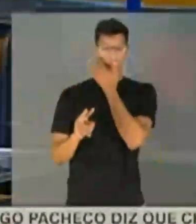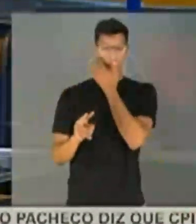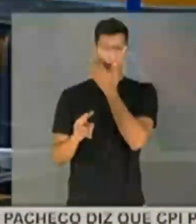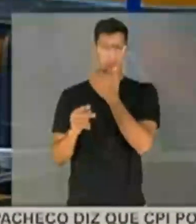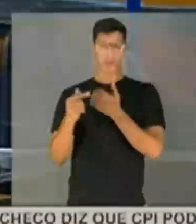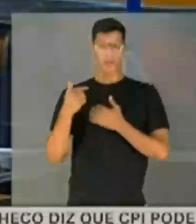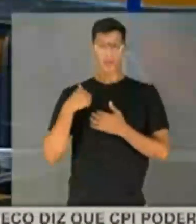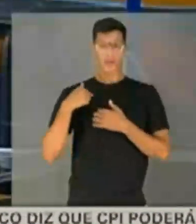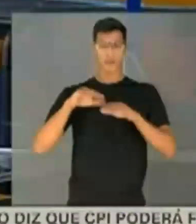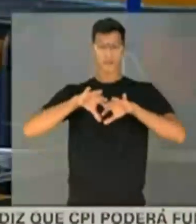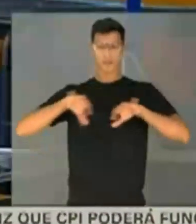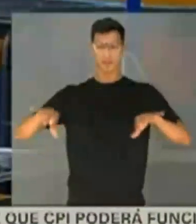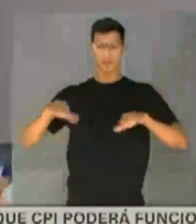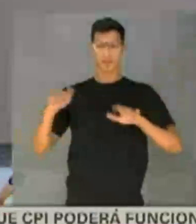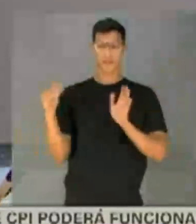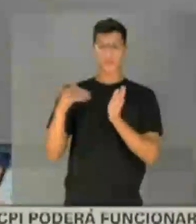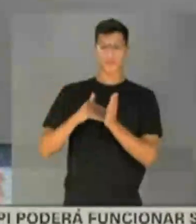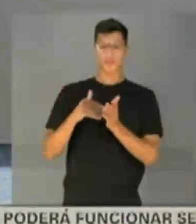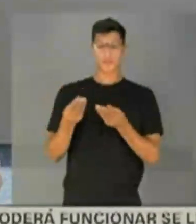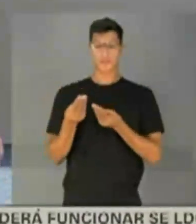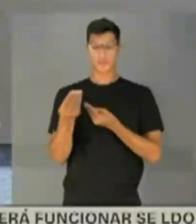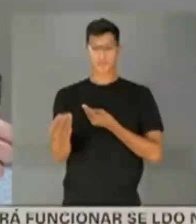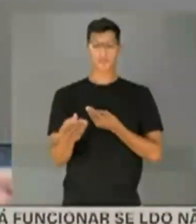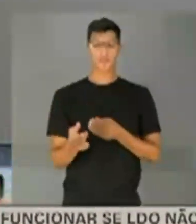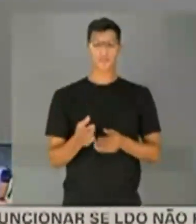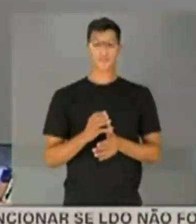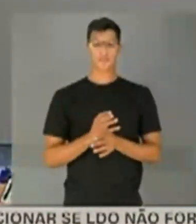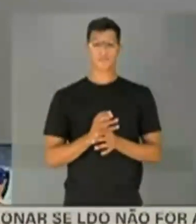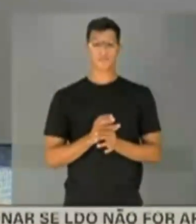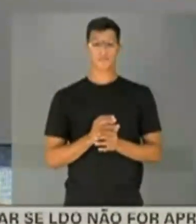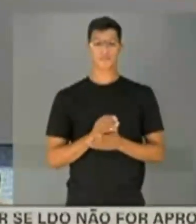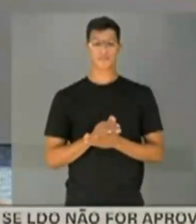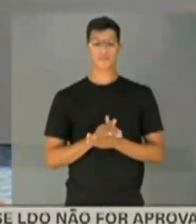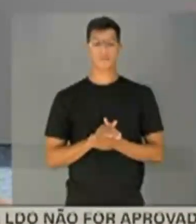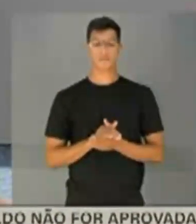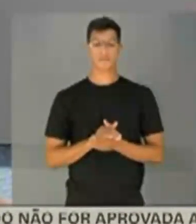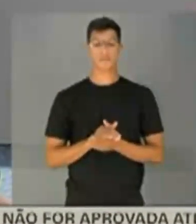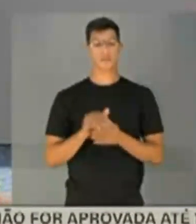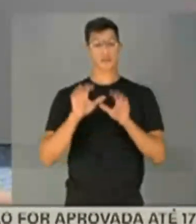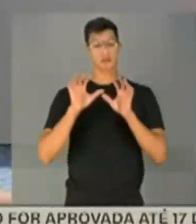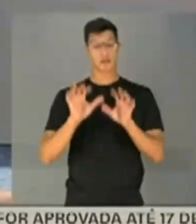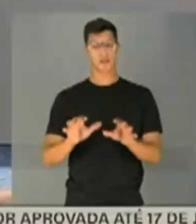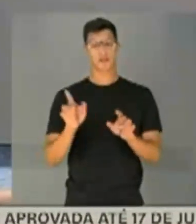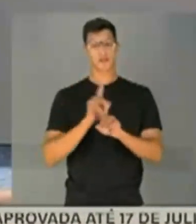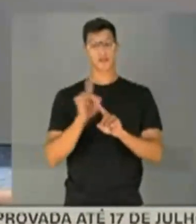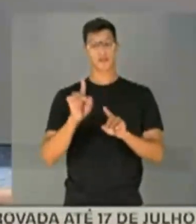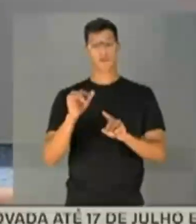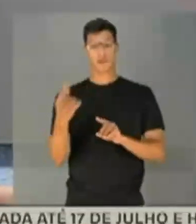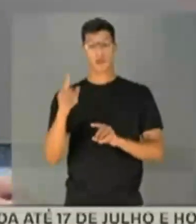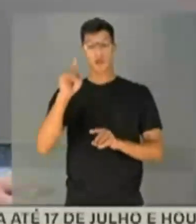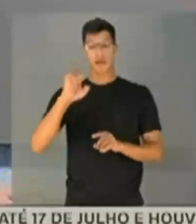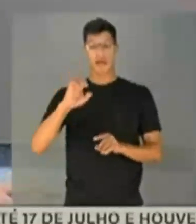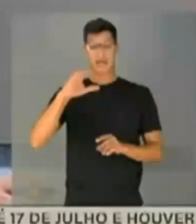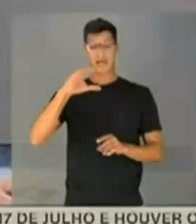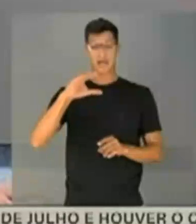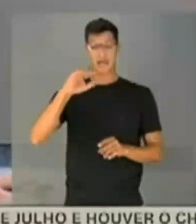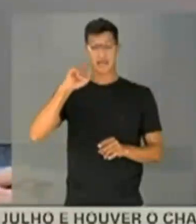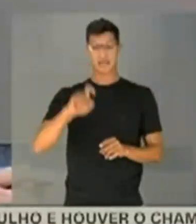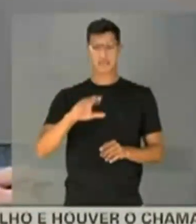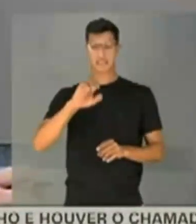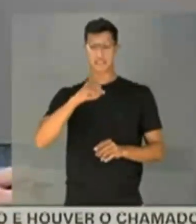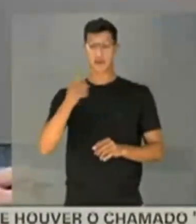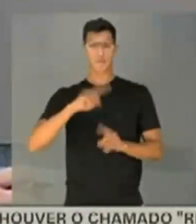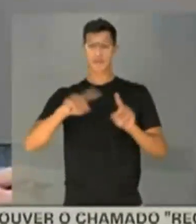Eu tenho separado até o final da sessão, ou depois eu protocolo. Agradeço. Isso não é uma exceção, é uma exceção, mas não seria